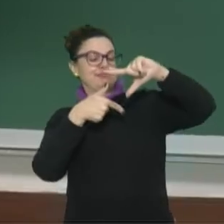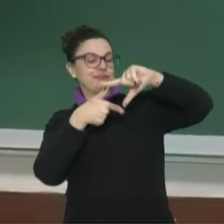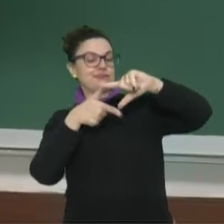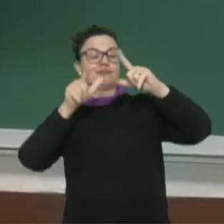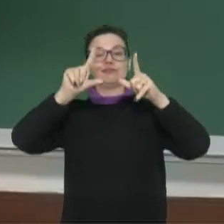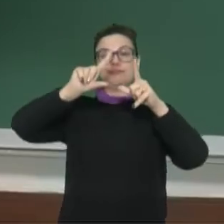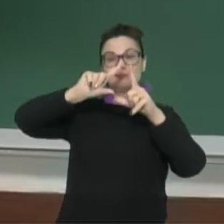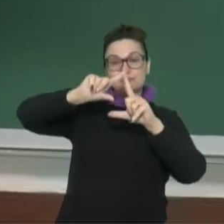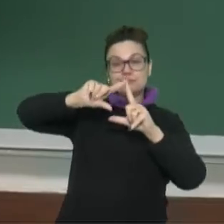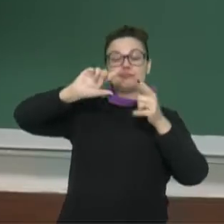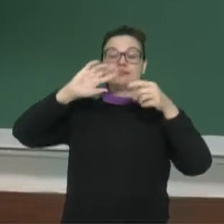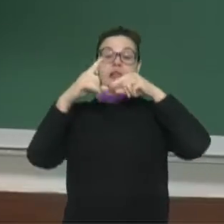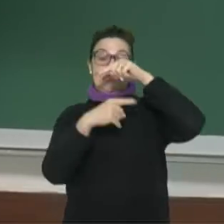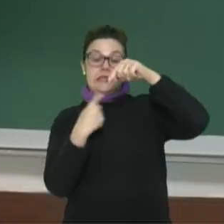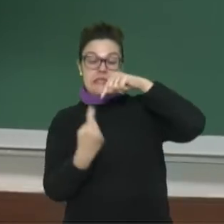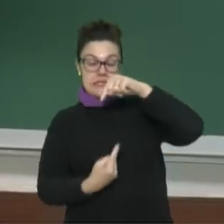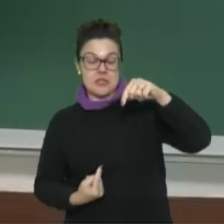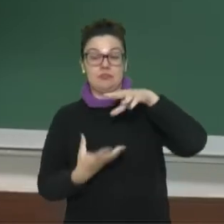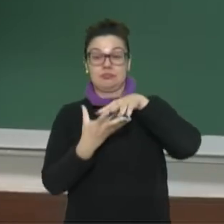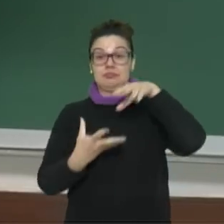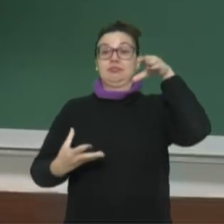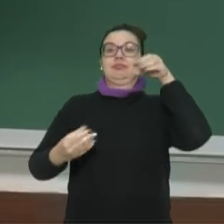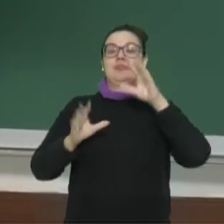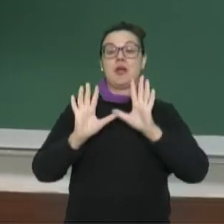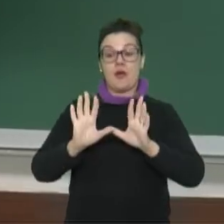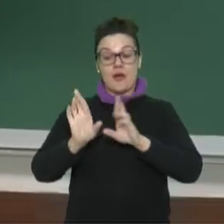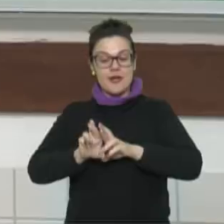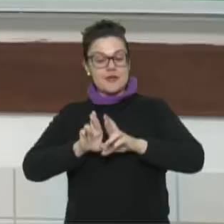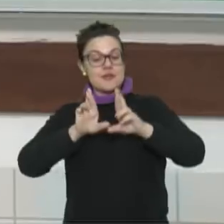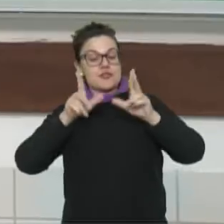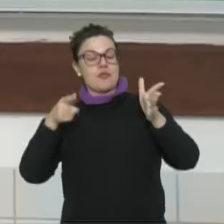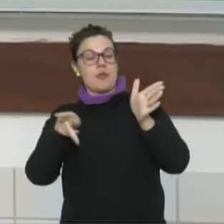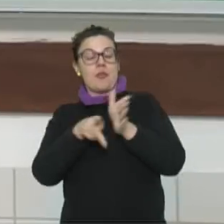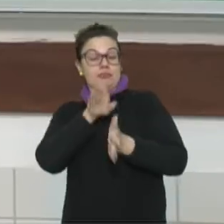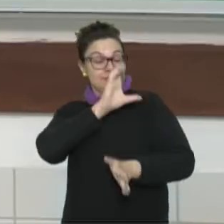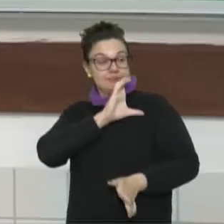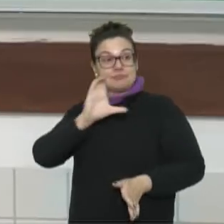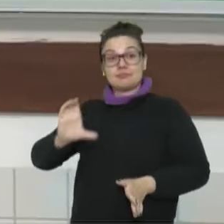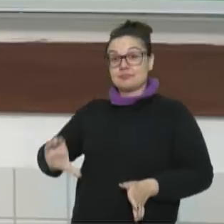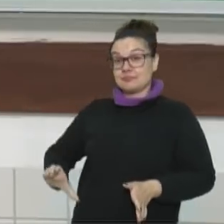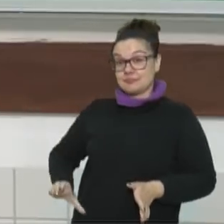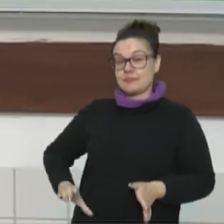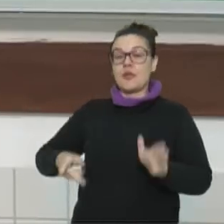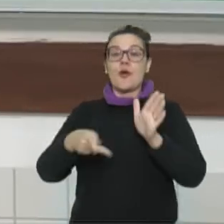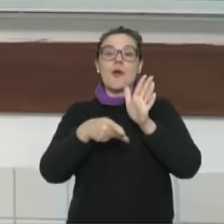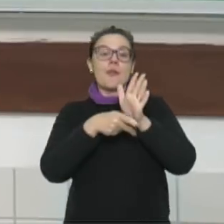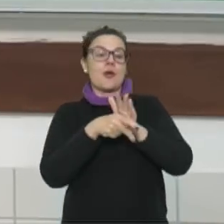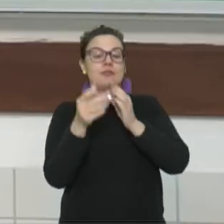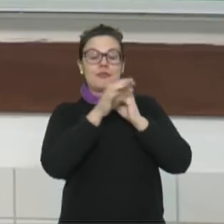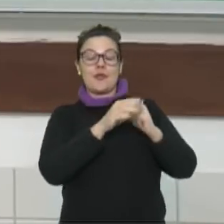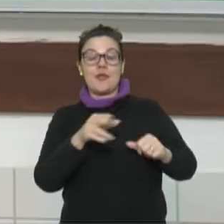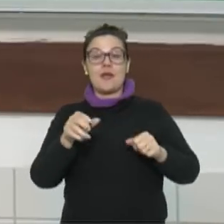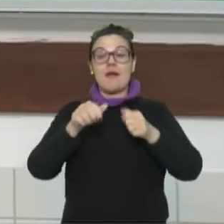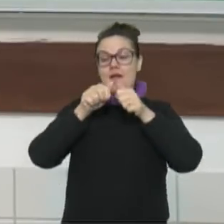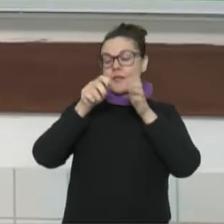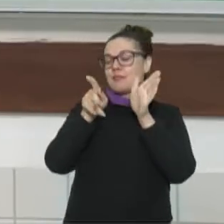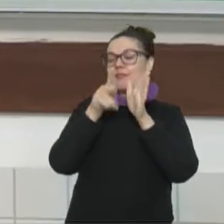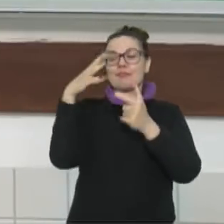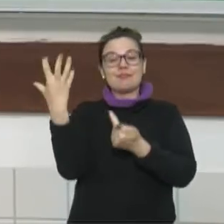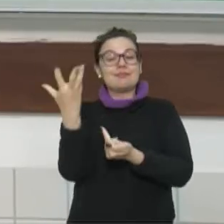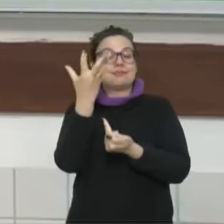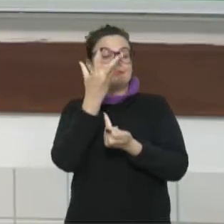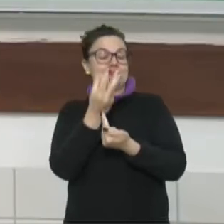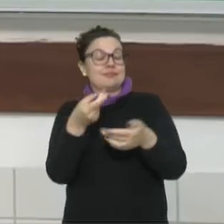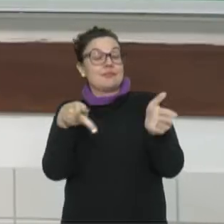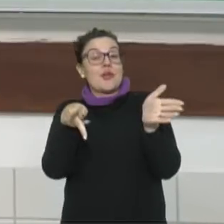geométricas, né? Abstratas, já diferente no cristianismo, né? Que é a arte portuguesa, a azulejaria portuguesa,